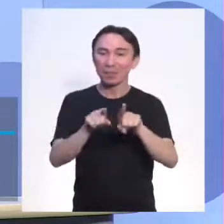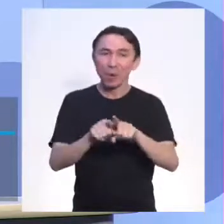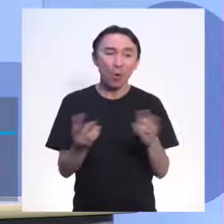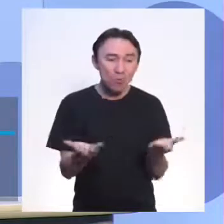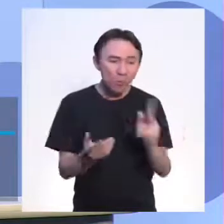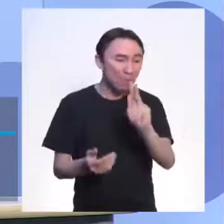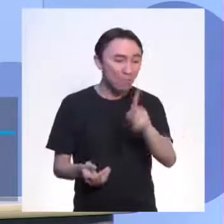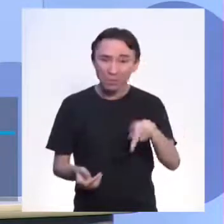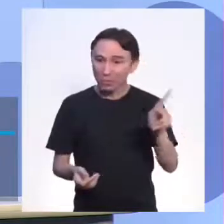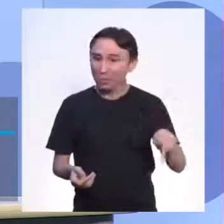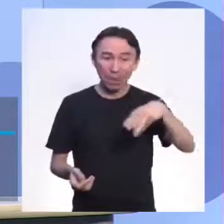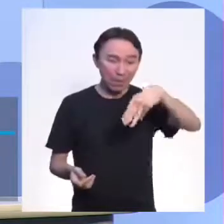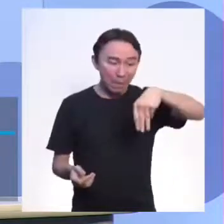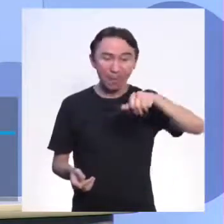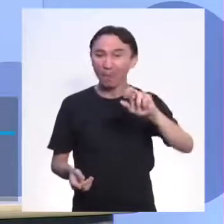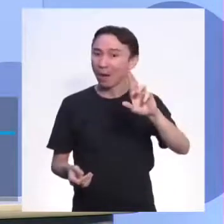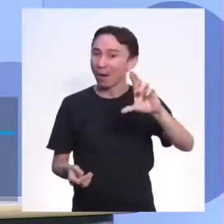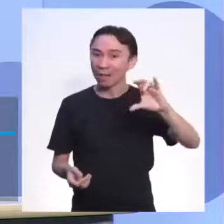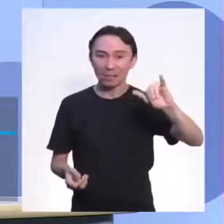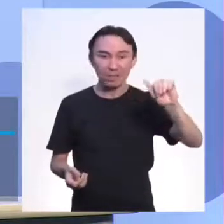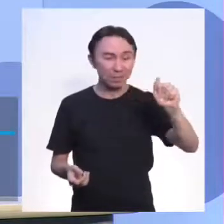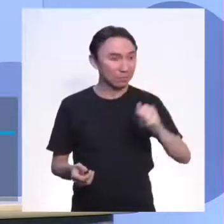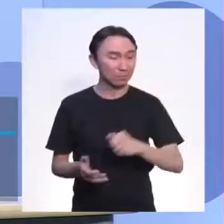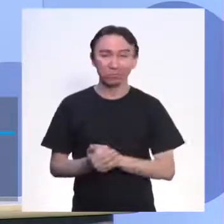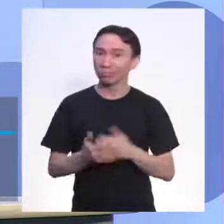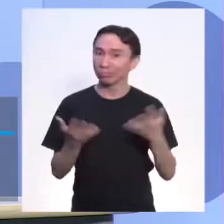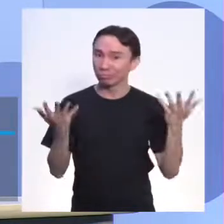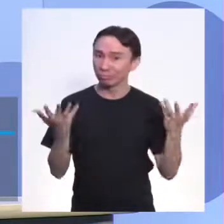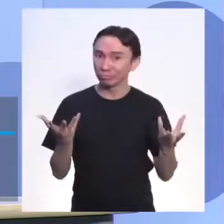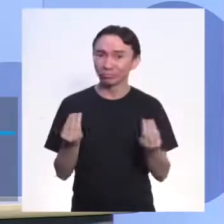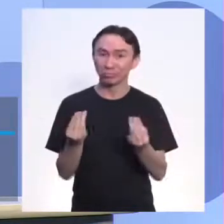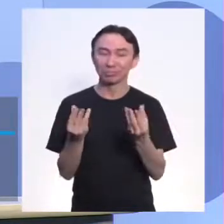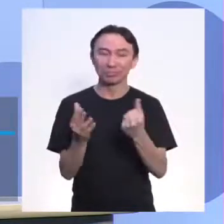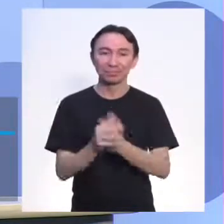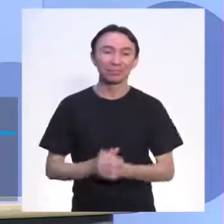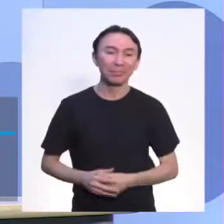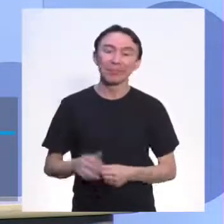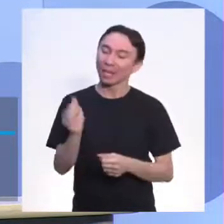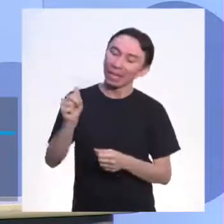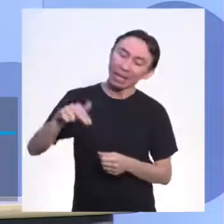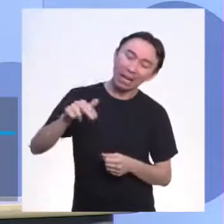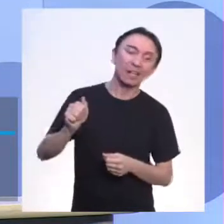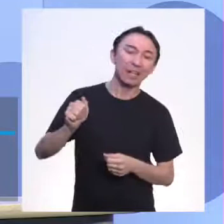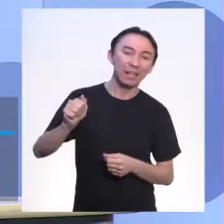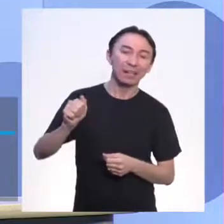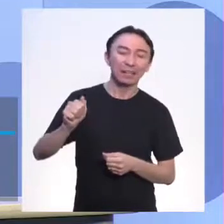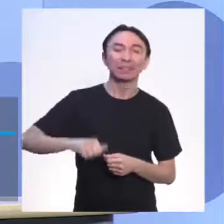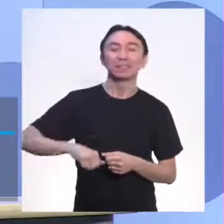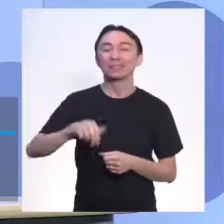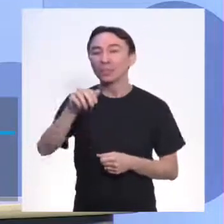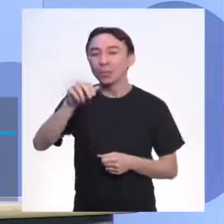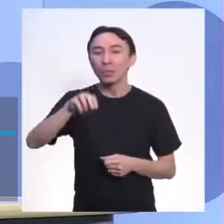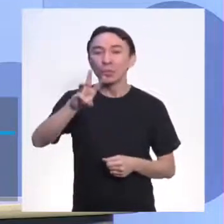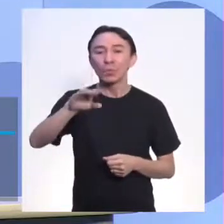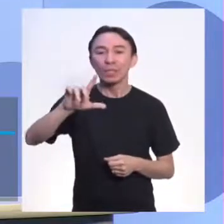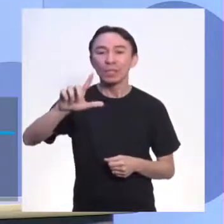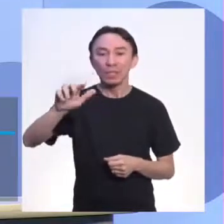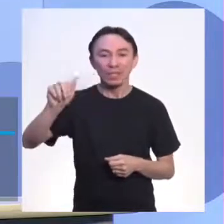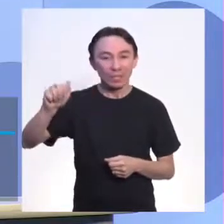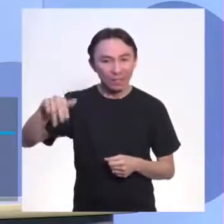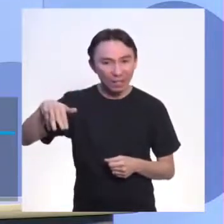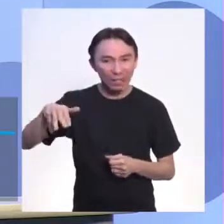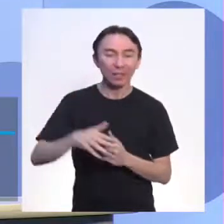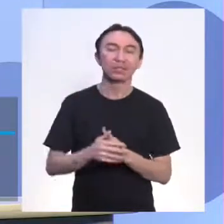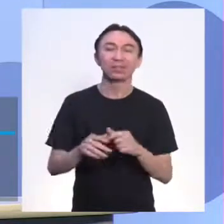professoras Márcias estão dominando o nosso chat hoje. Ana Beatriz, William e Gesley, da professora Cleide. Nelson, da